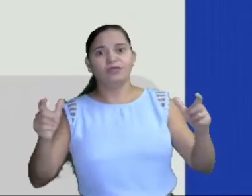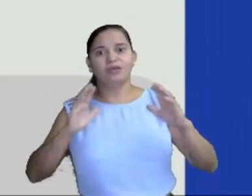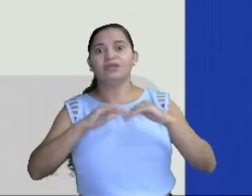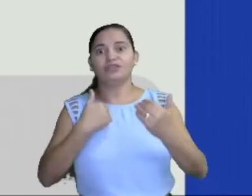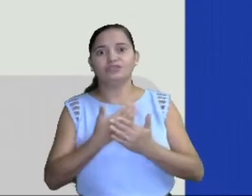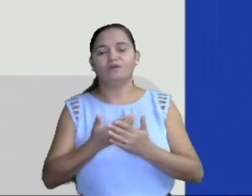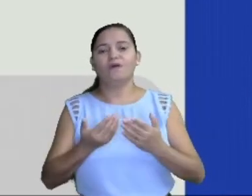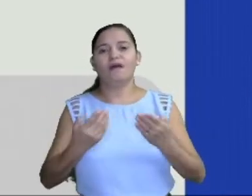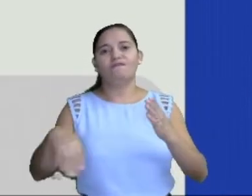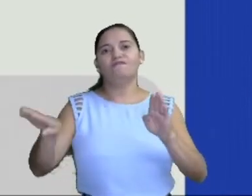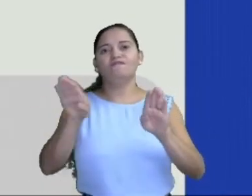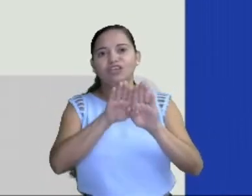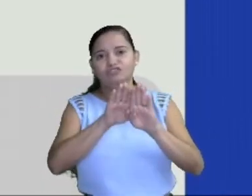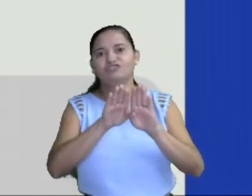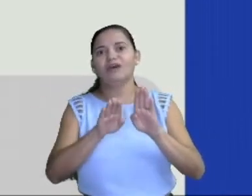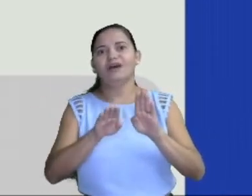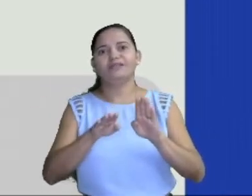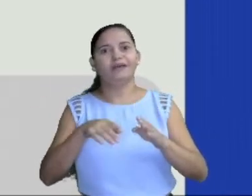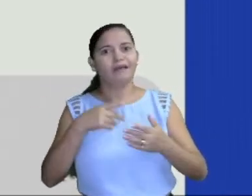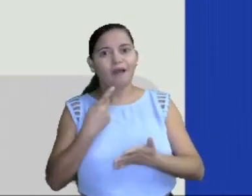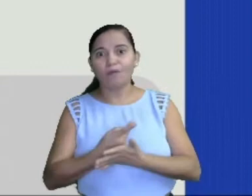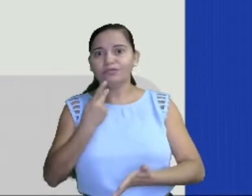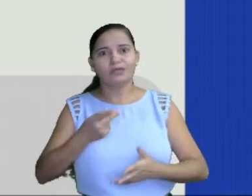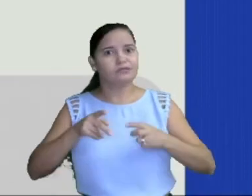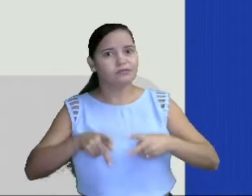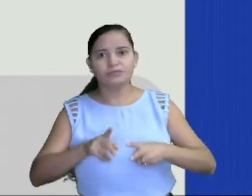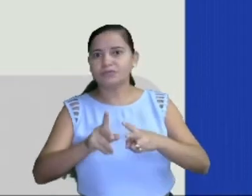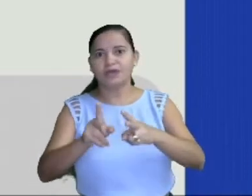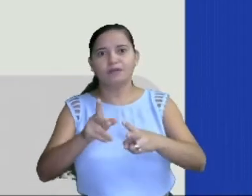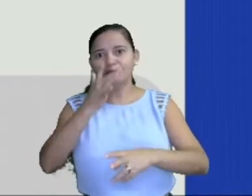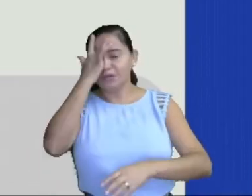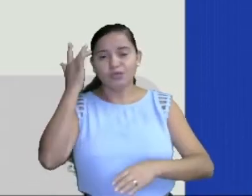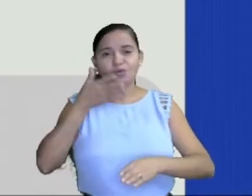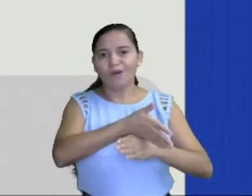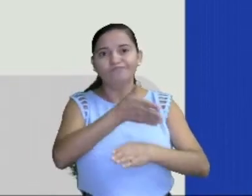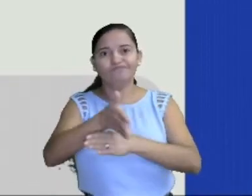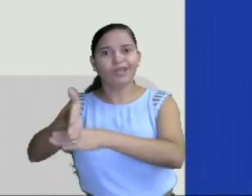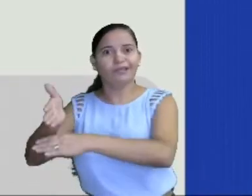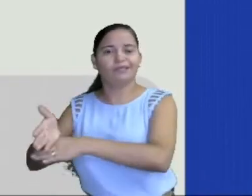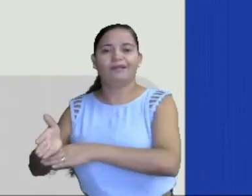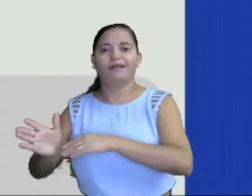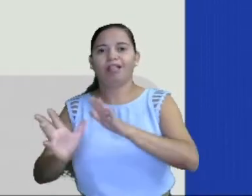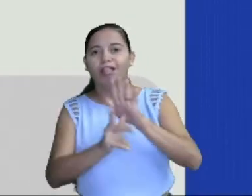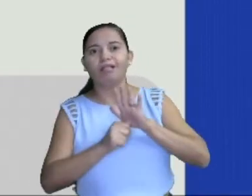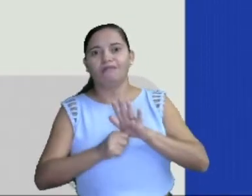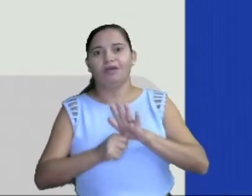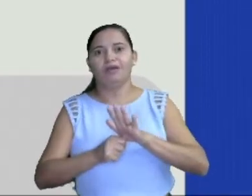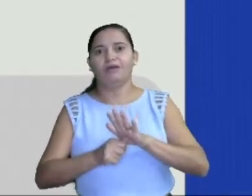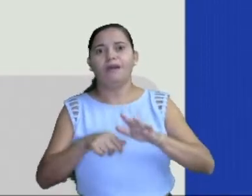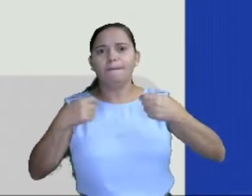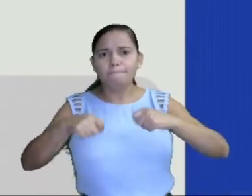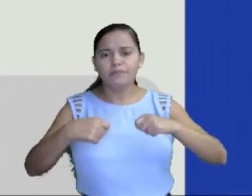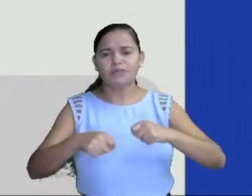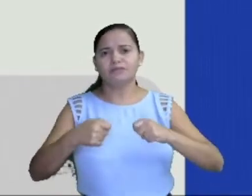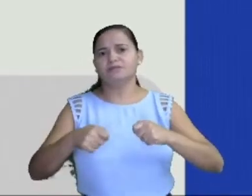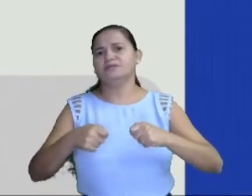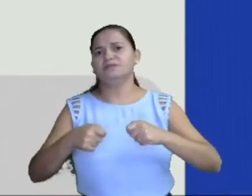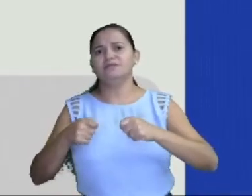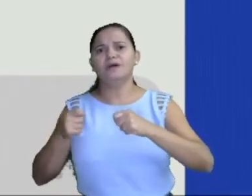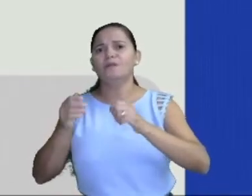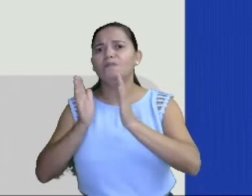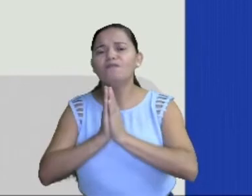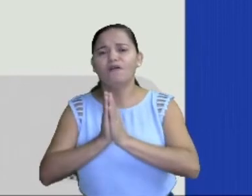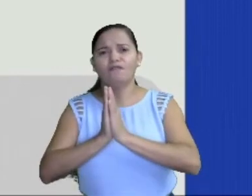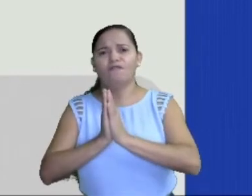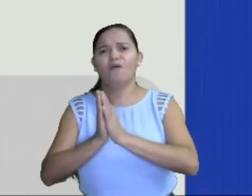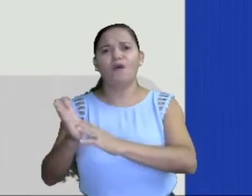daí está sendo muito frequente. Então, acho que a única forma que nós temos de evitar isso é pedir a ajuda da comunidade, que nos ajudem, se